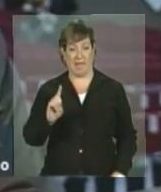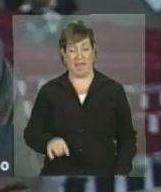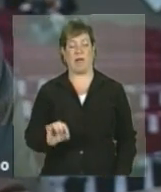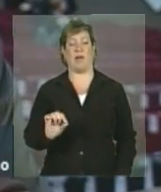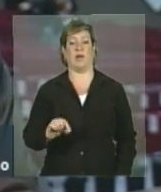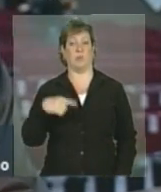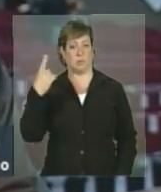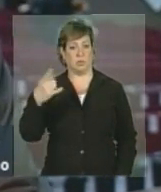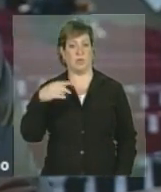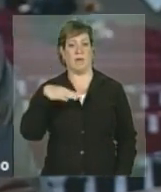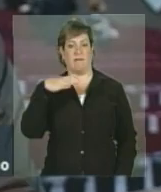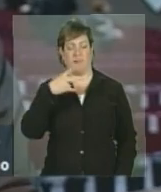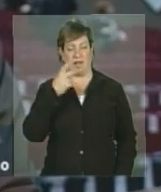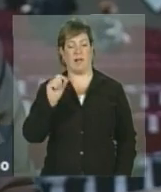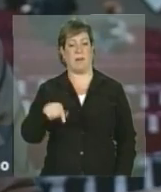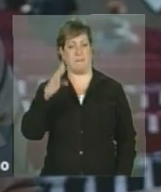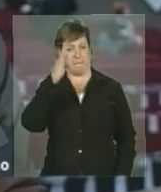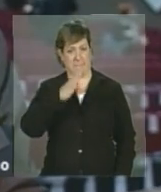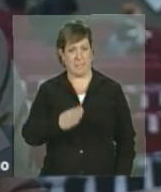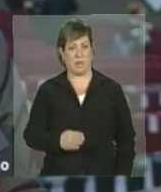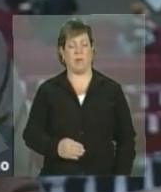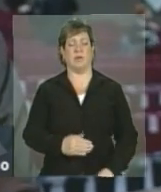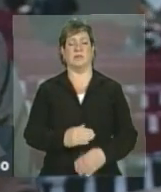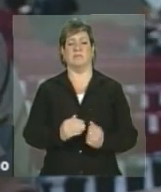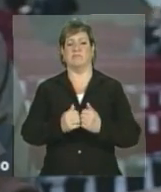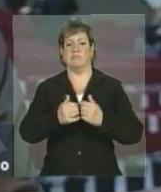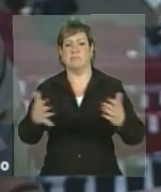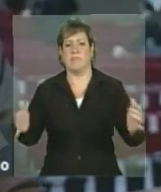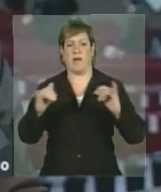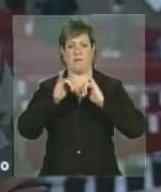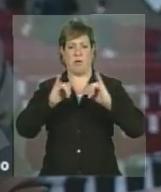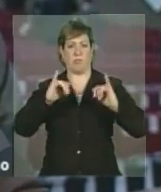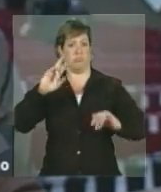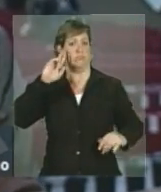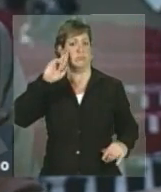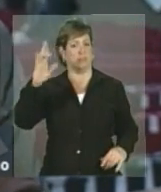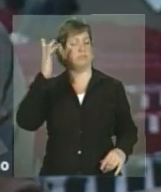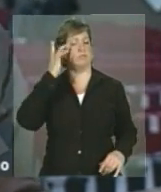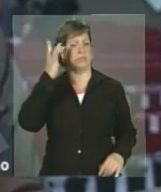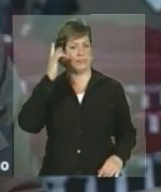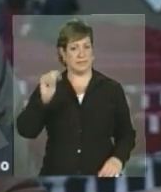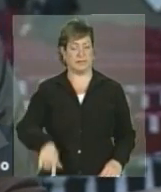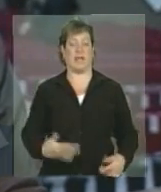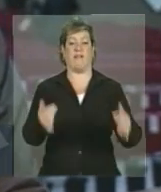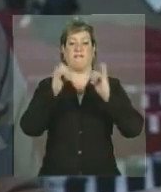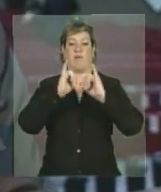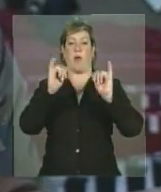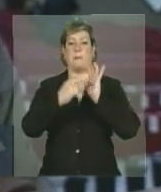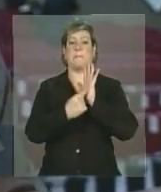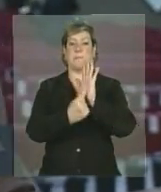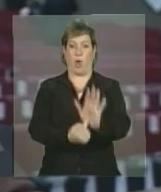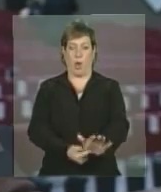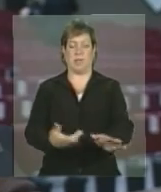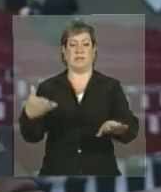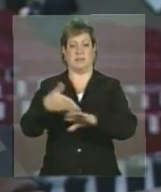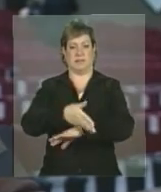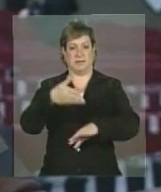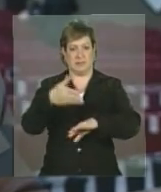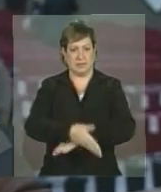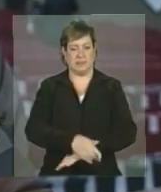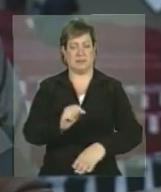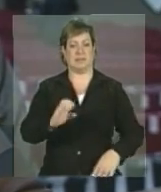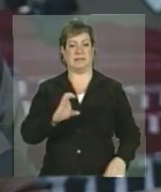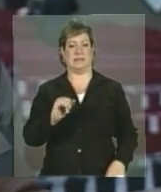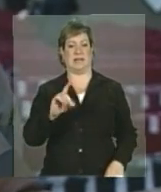países líderes nessa área de abertura de informações, de abertura de dados e de participação da cidadania.